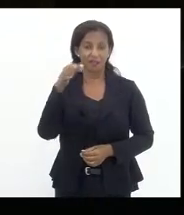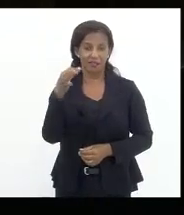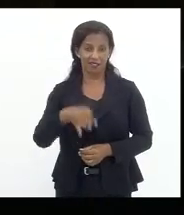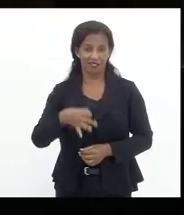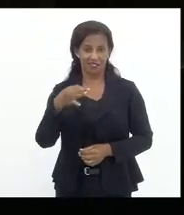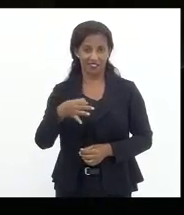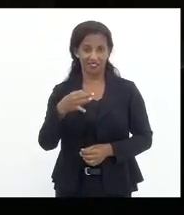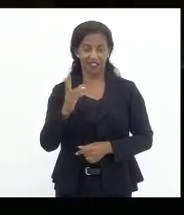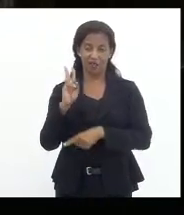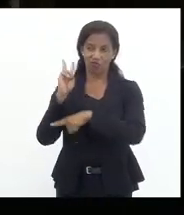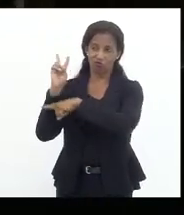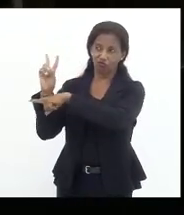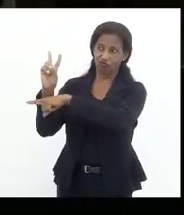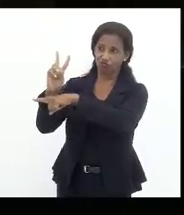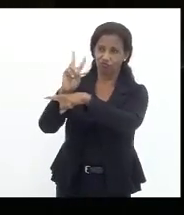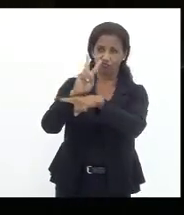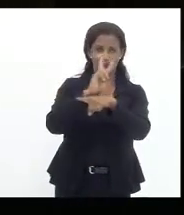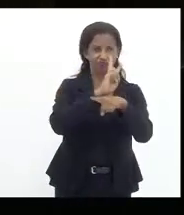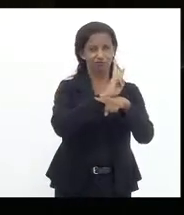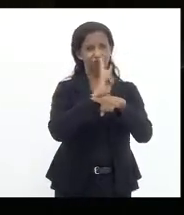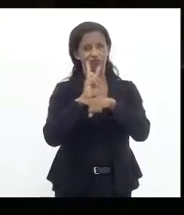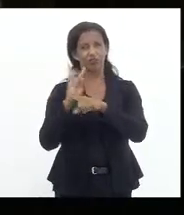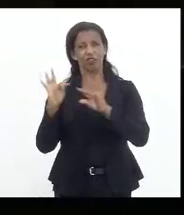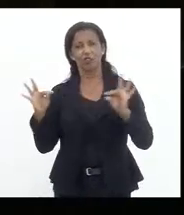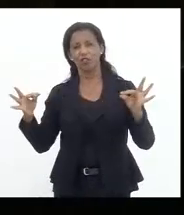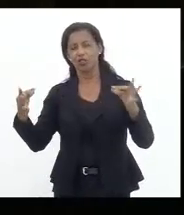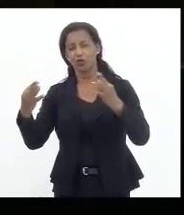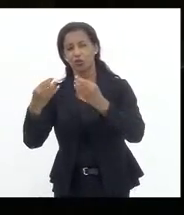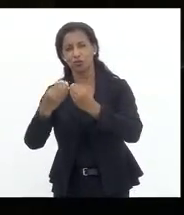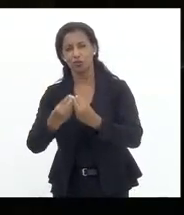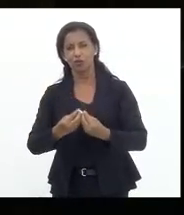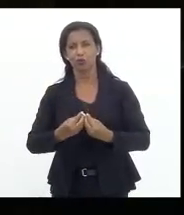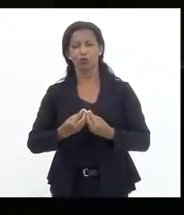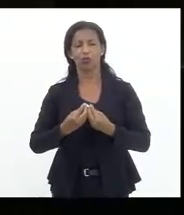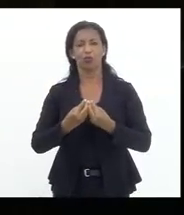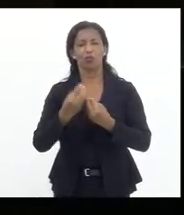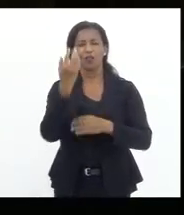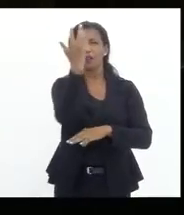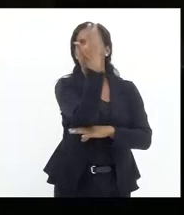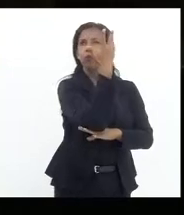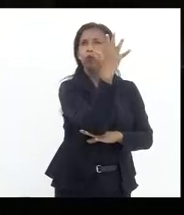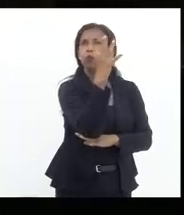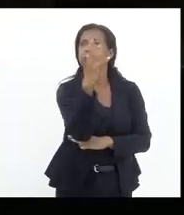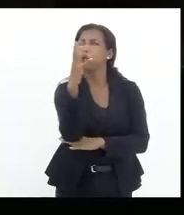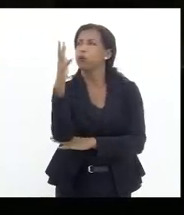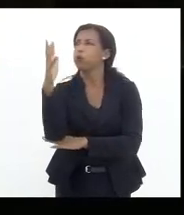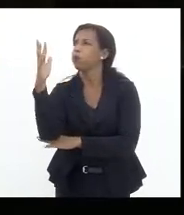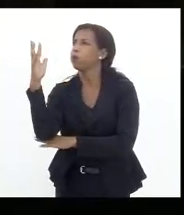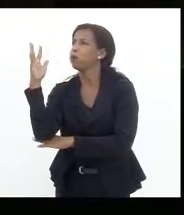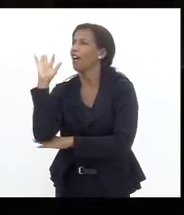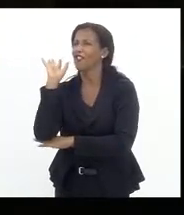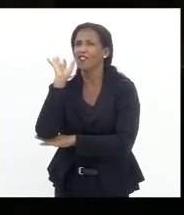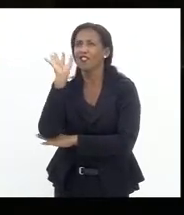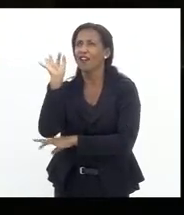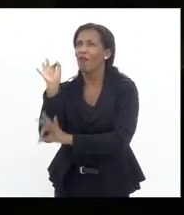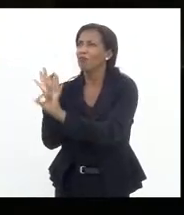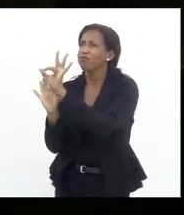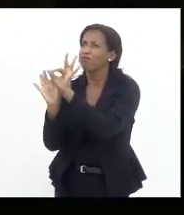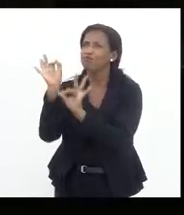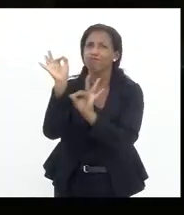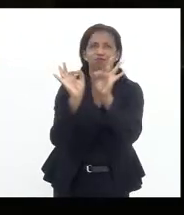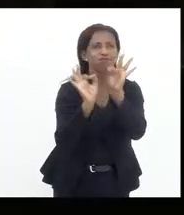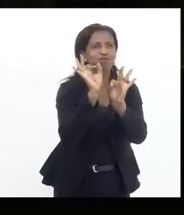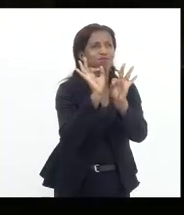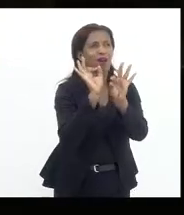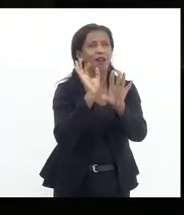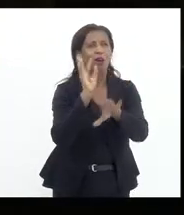a preservação de tudo que a natureza colocou